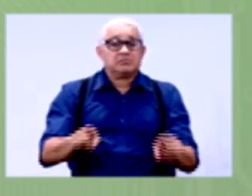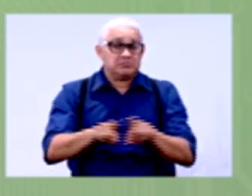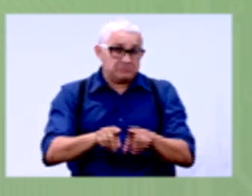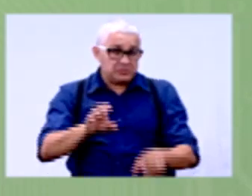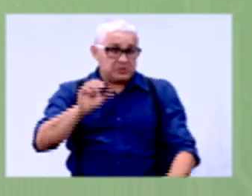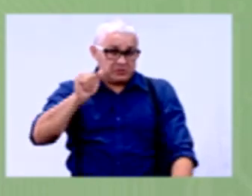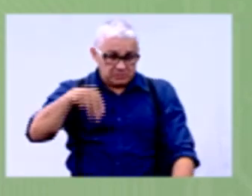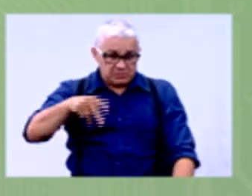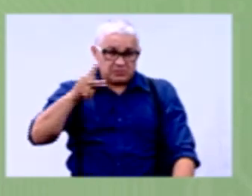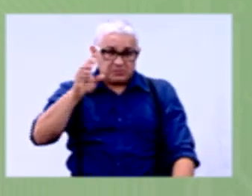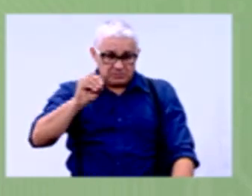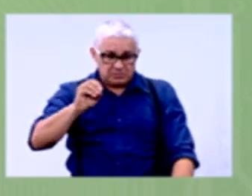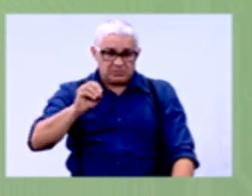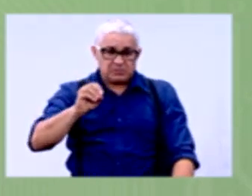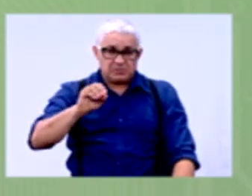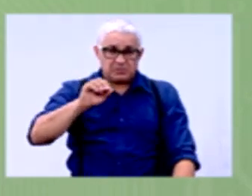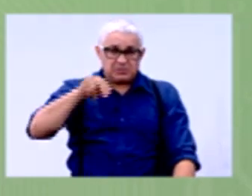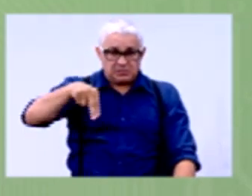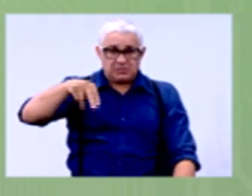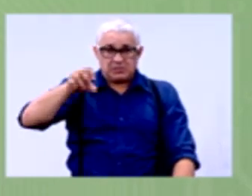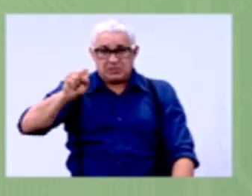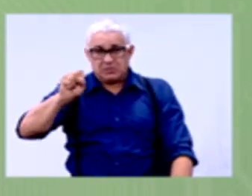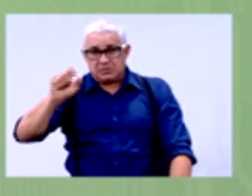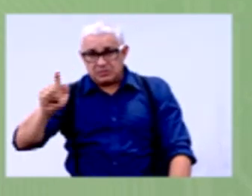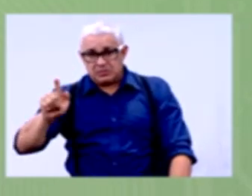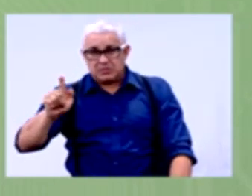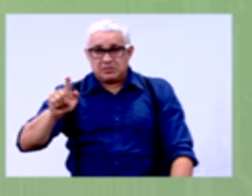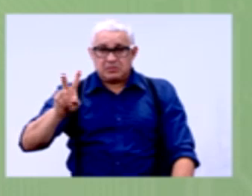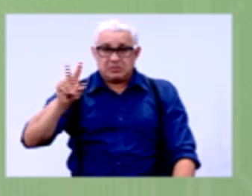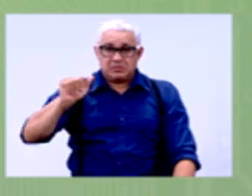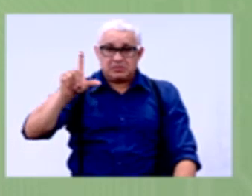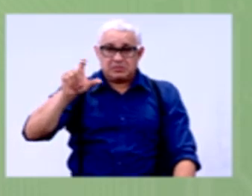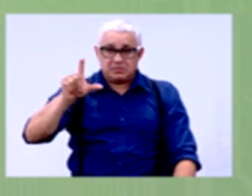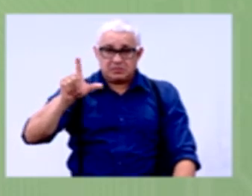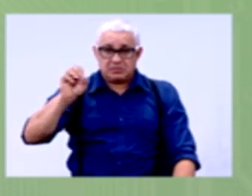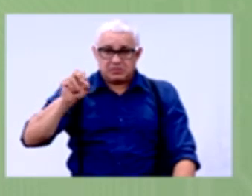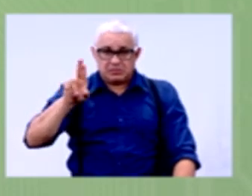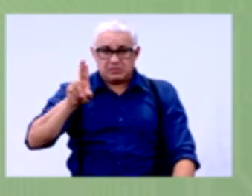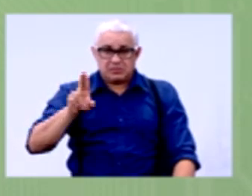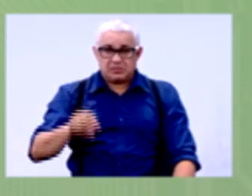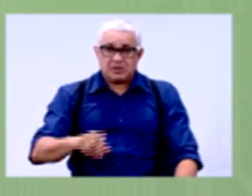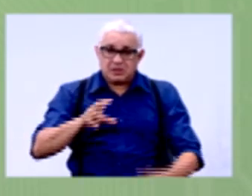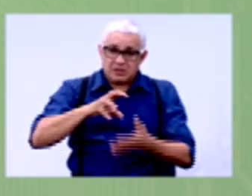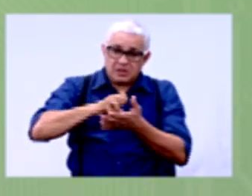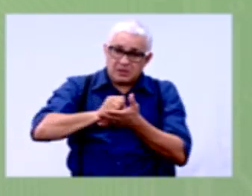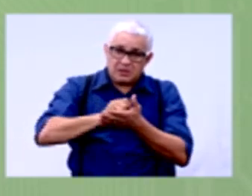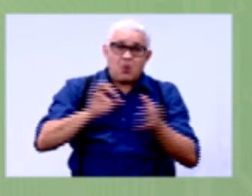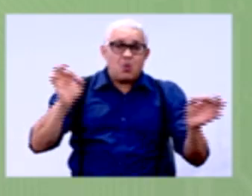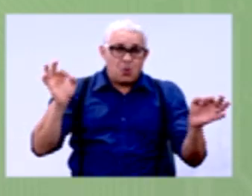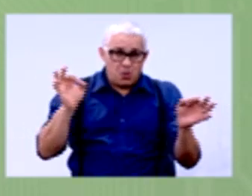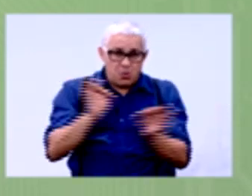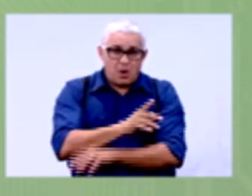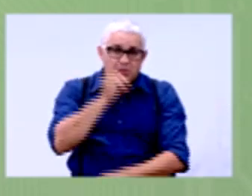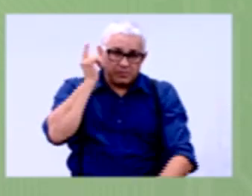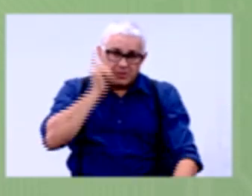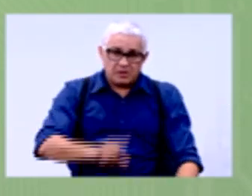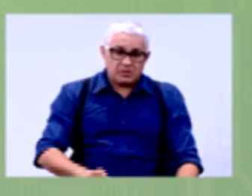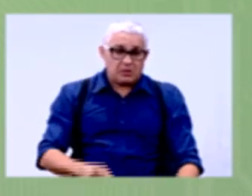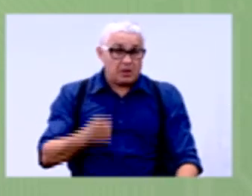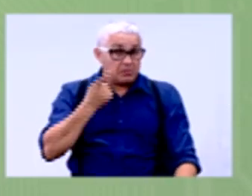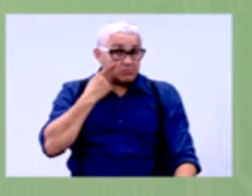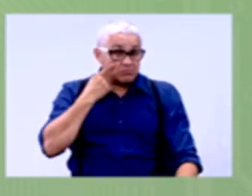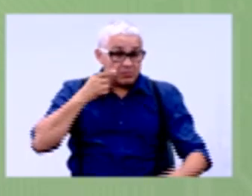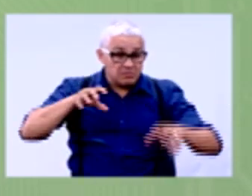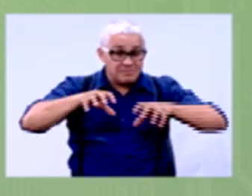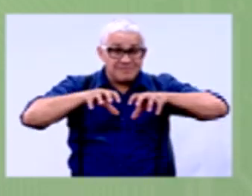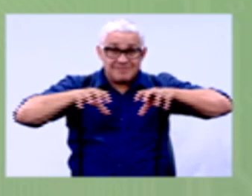é MSG e o valor do nosso campo é cadastro realizado com sucesso. Prestem atenção na separação entre